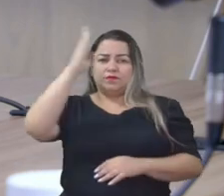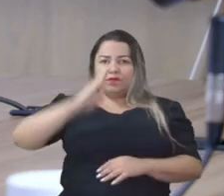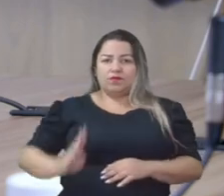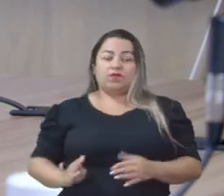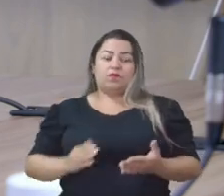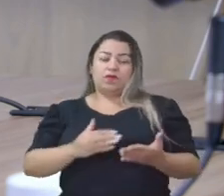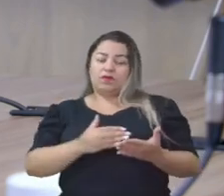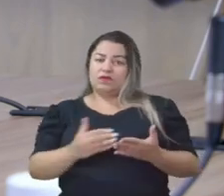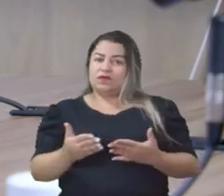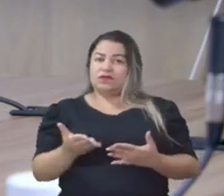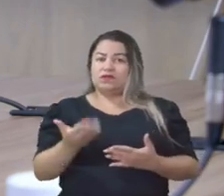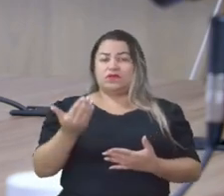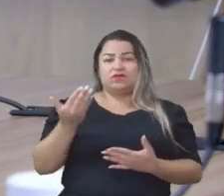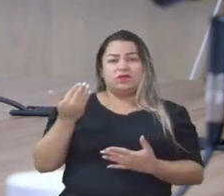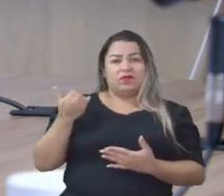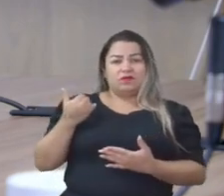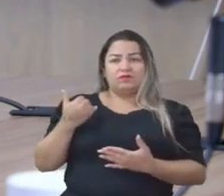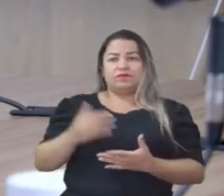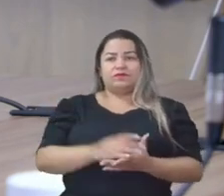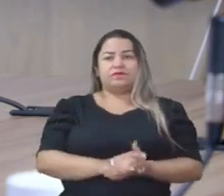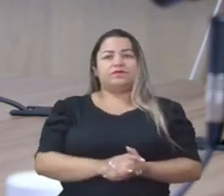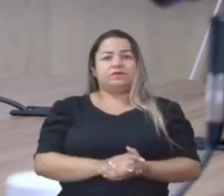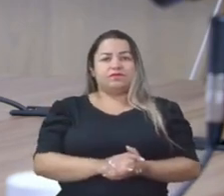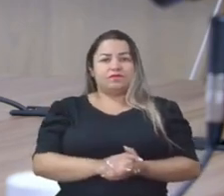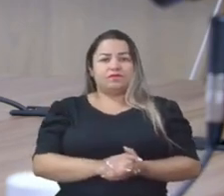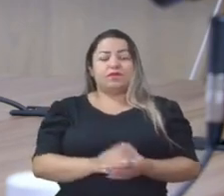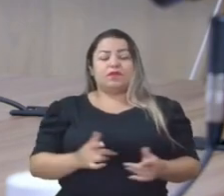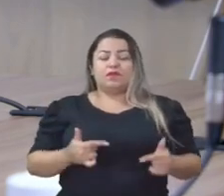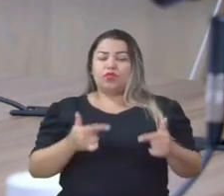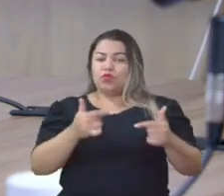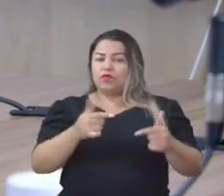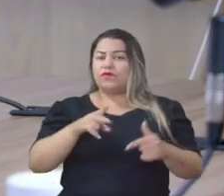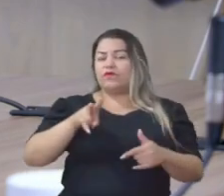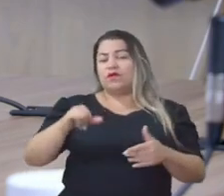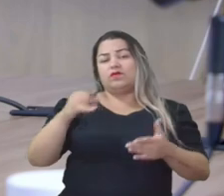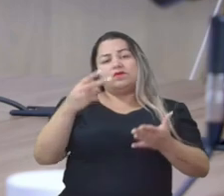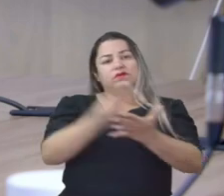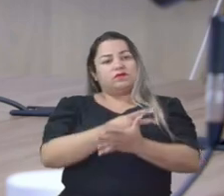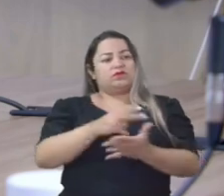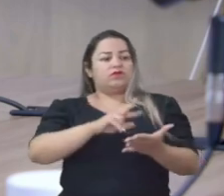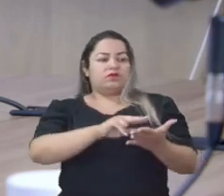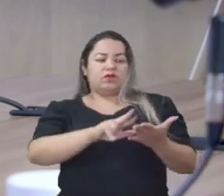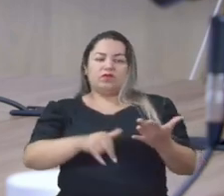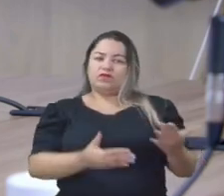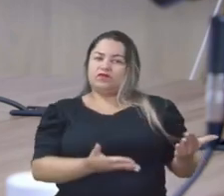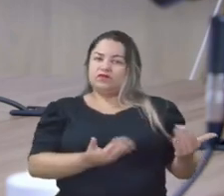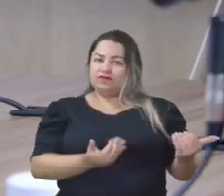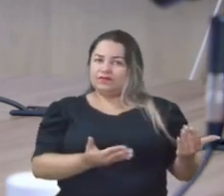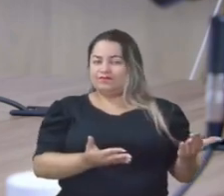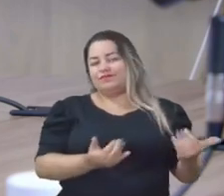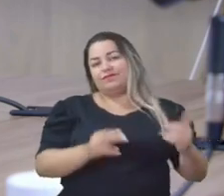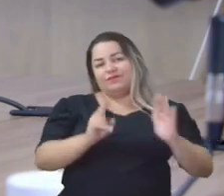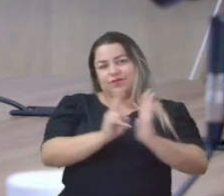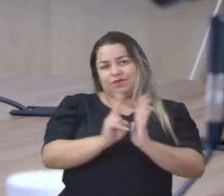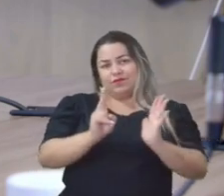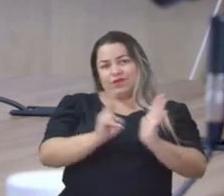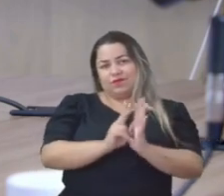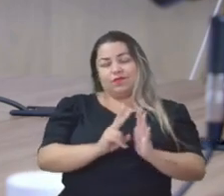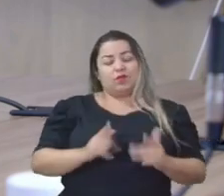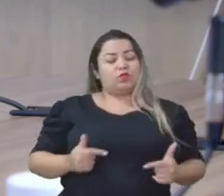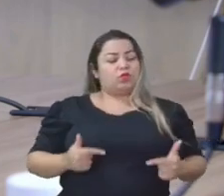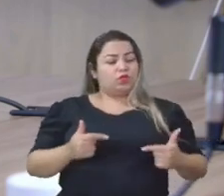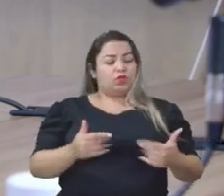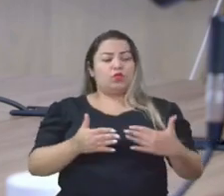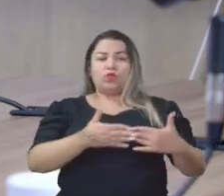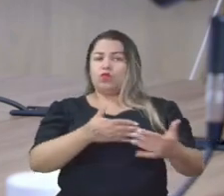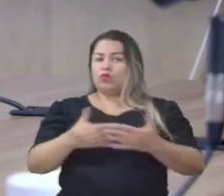começa desde lá. E aí, posteriormente, essa luta vai se estendendo ao longo de várias juventudes indígenas, que lutam em